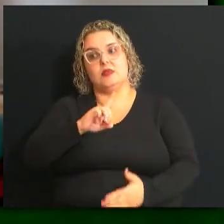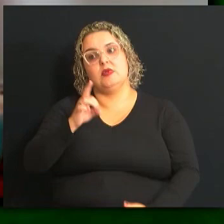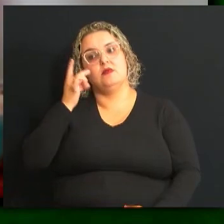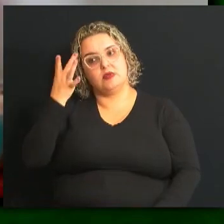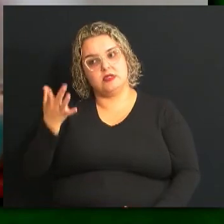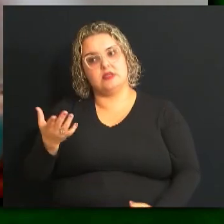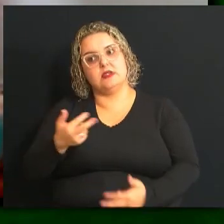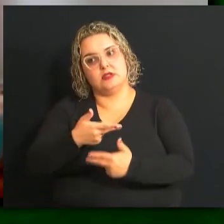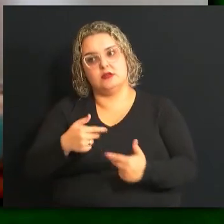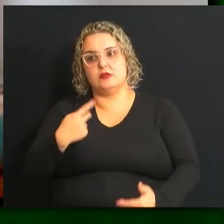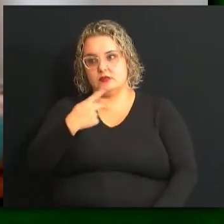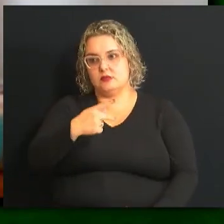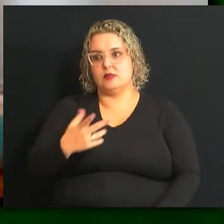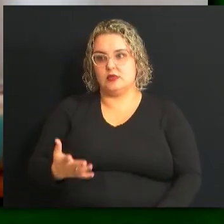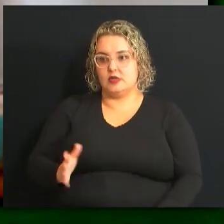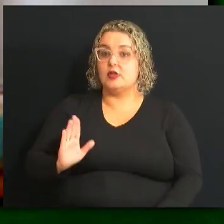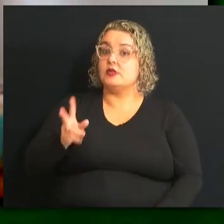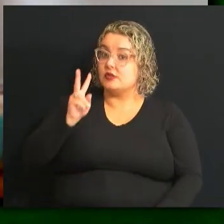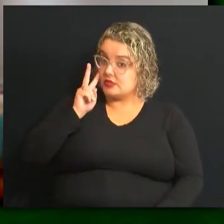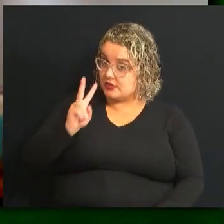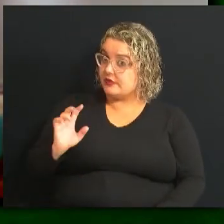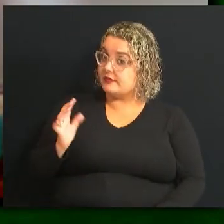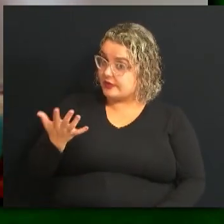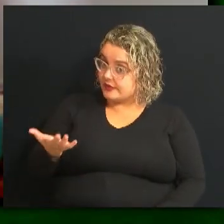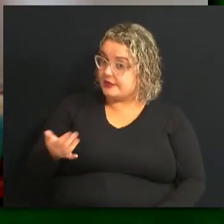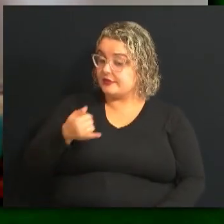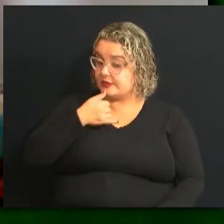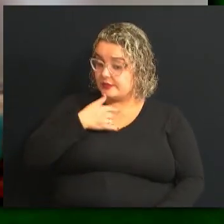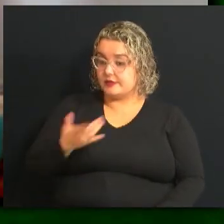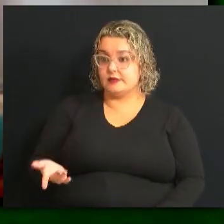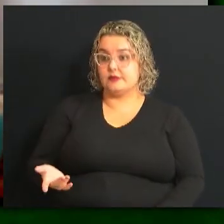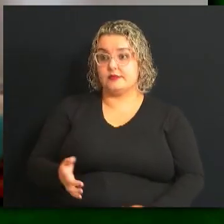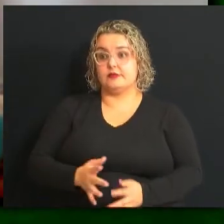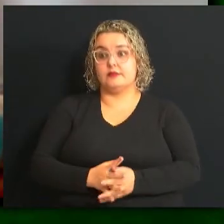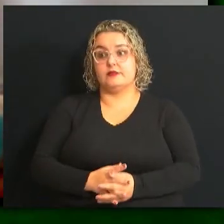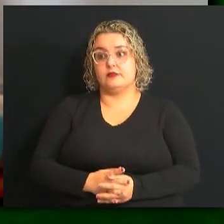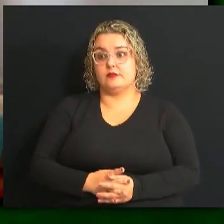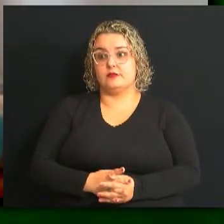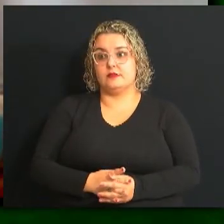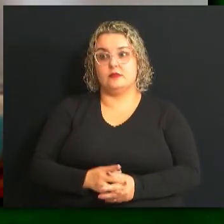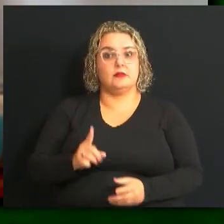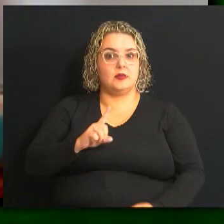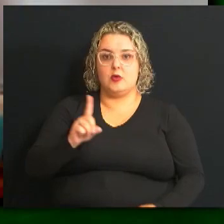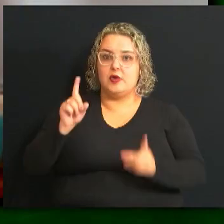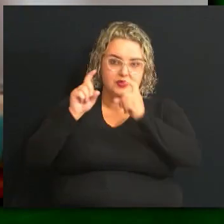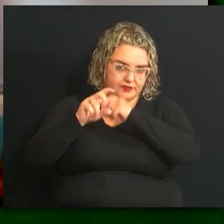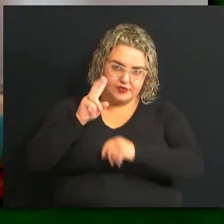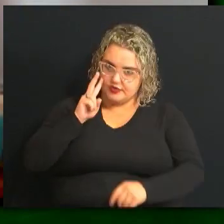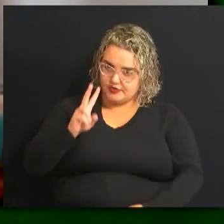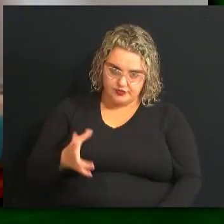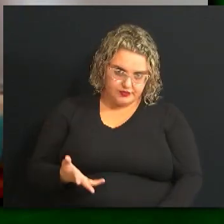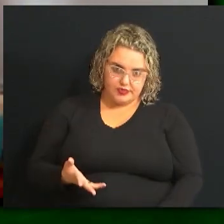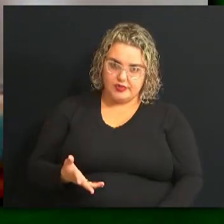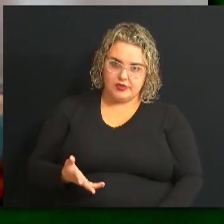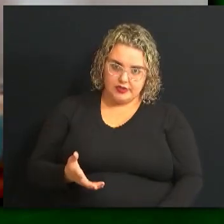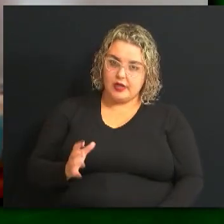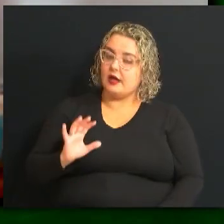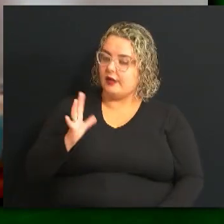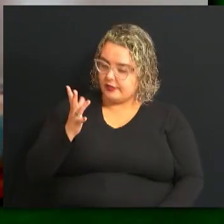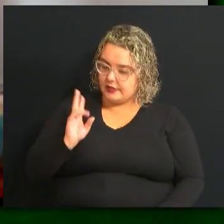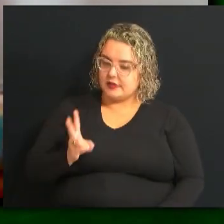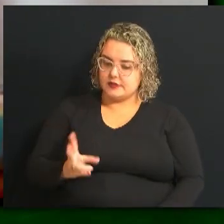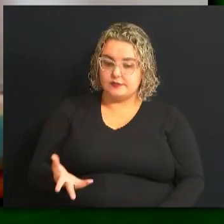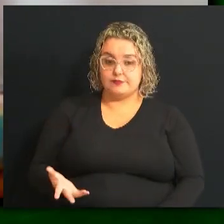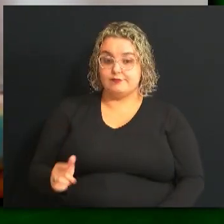para ele. Eu já vi isso acontecer, né? Não é tão raro assim, mas não tem